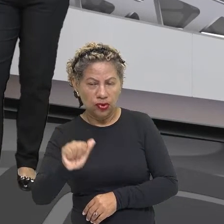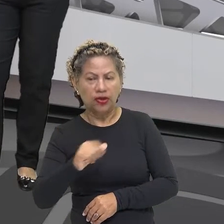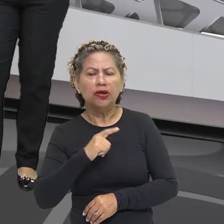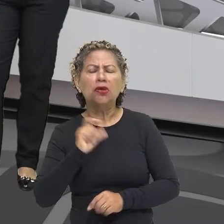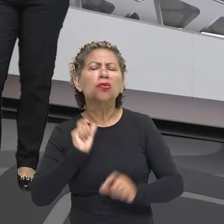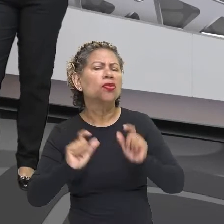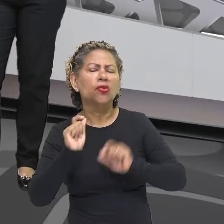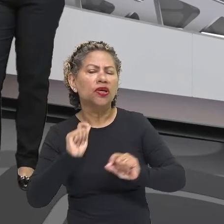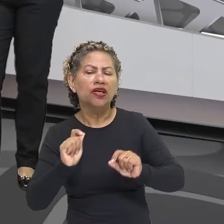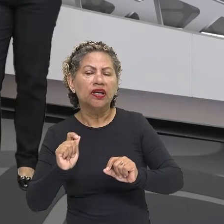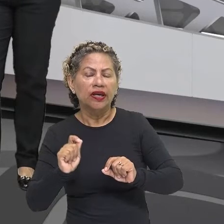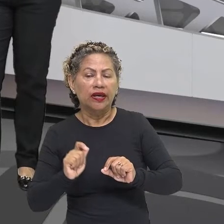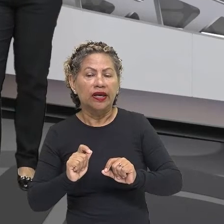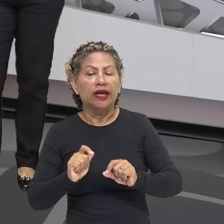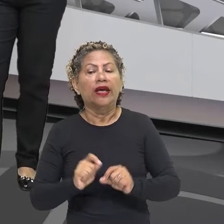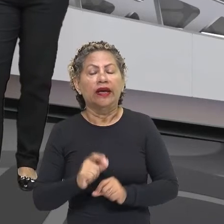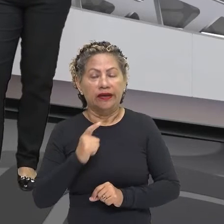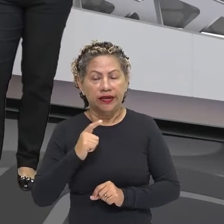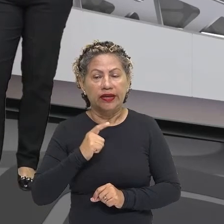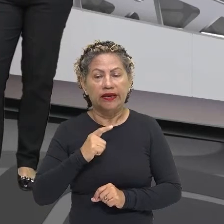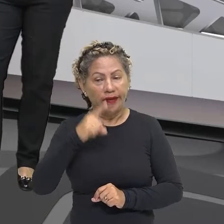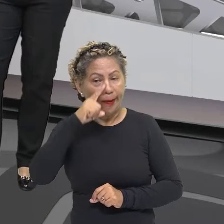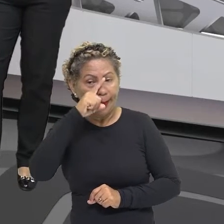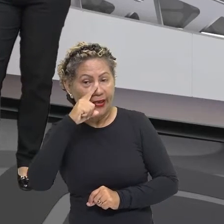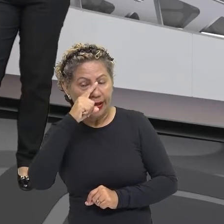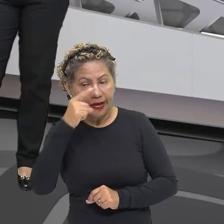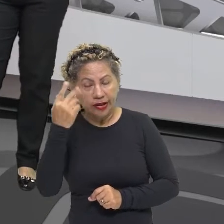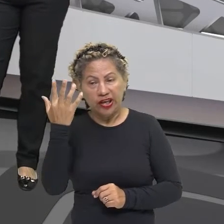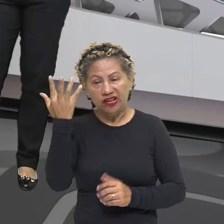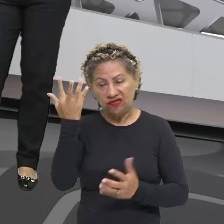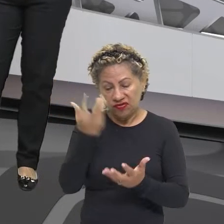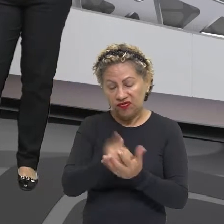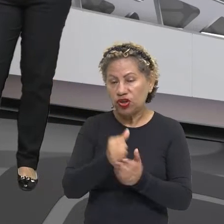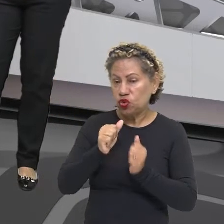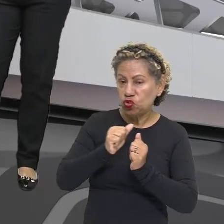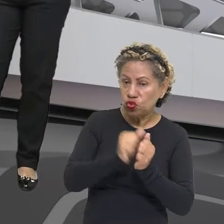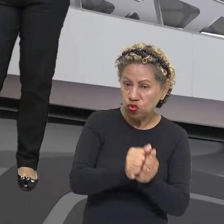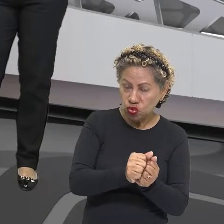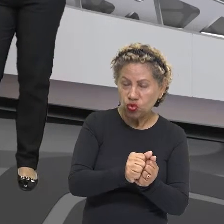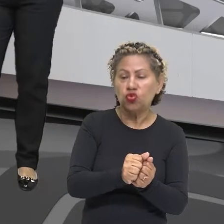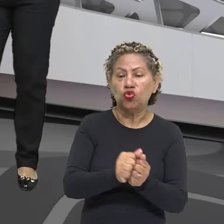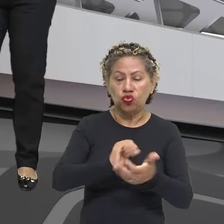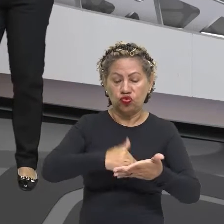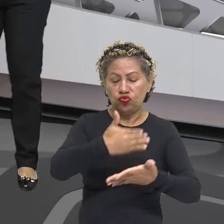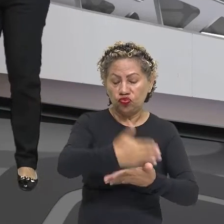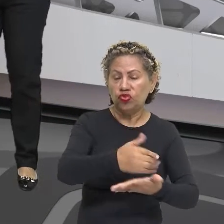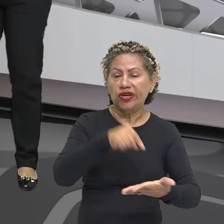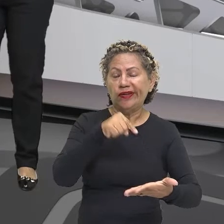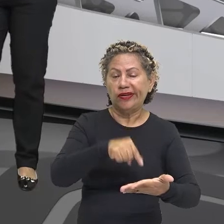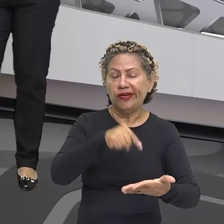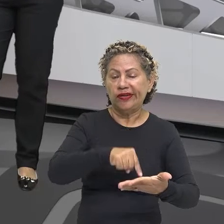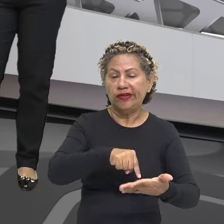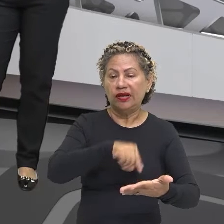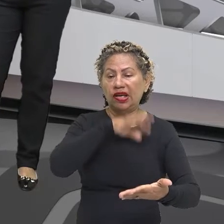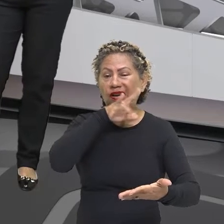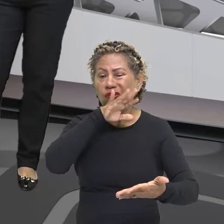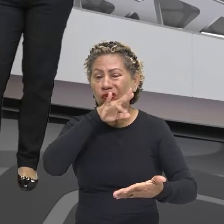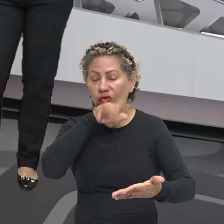usuário diretamente para a nuvem. Dessa forma, em caso de qualquer problema